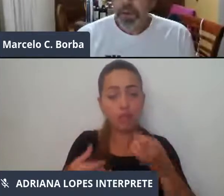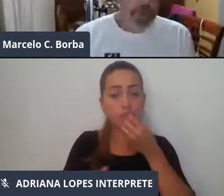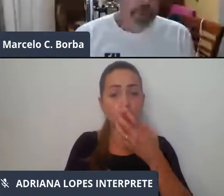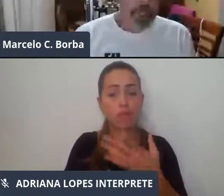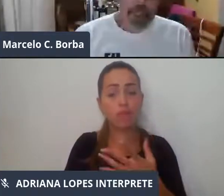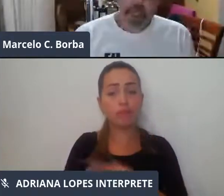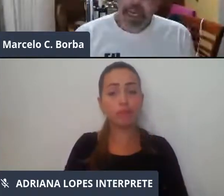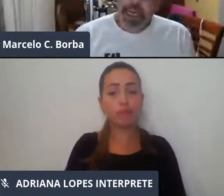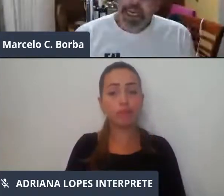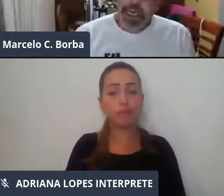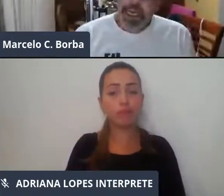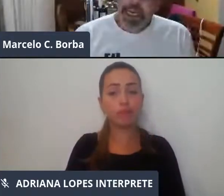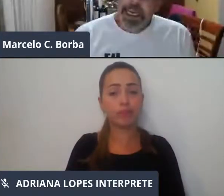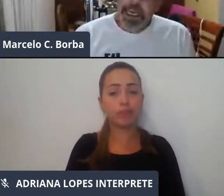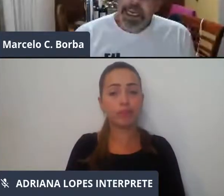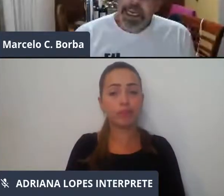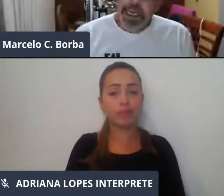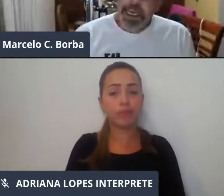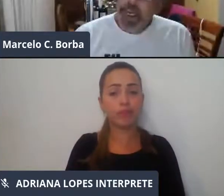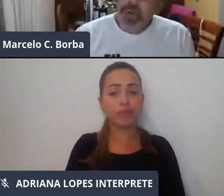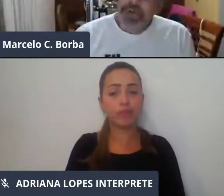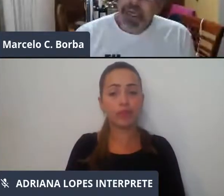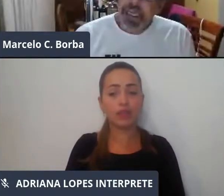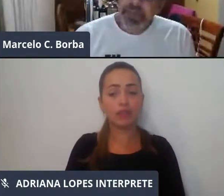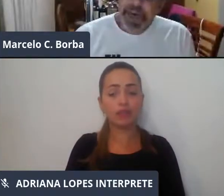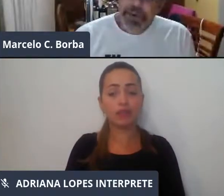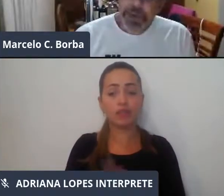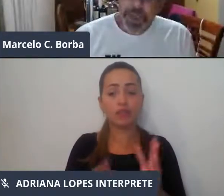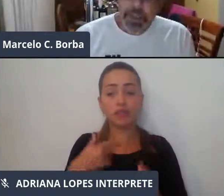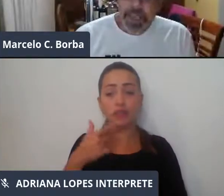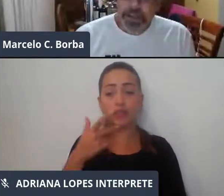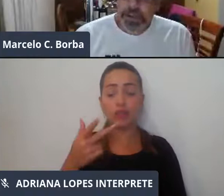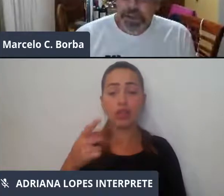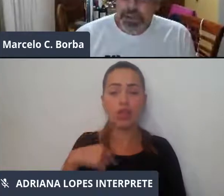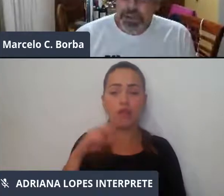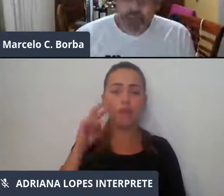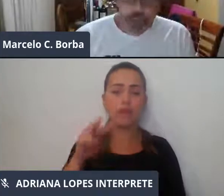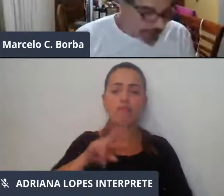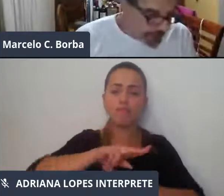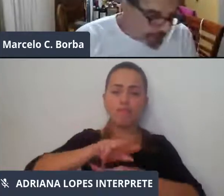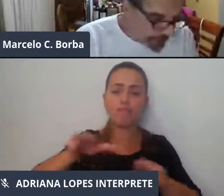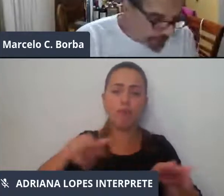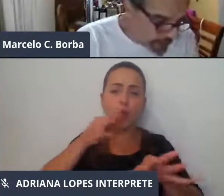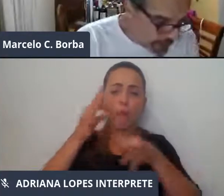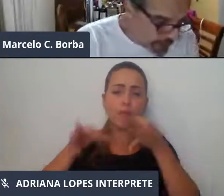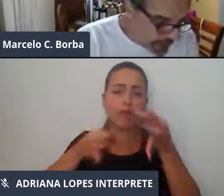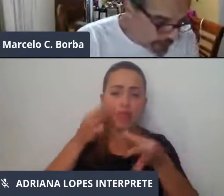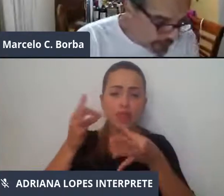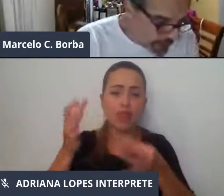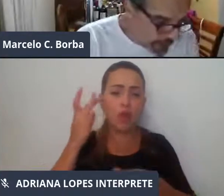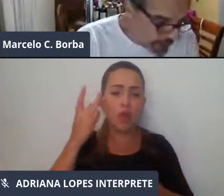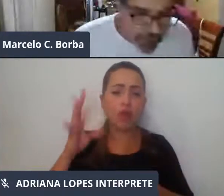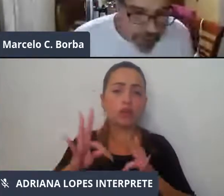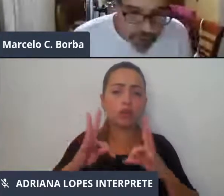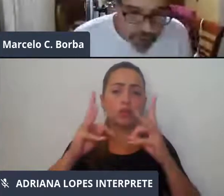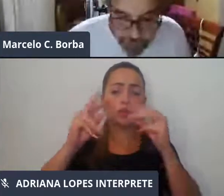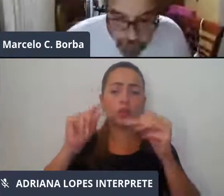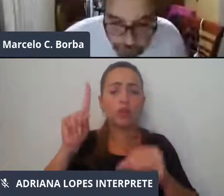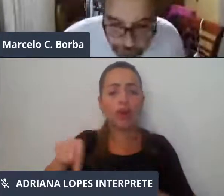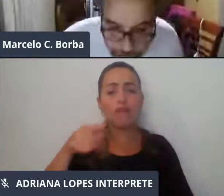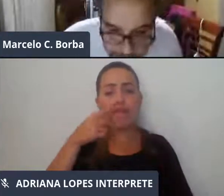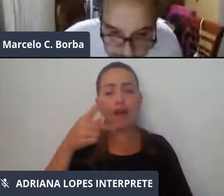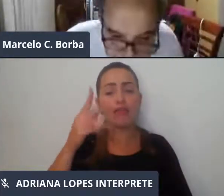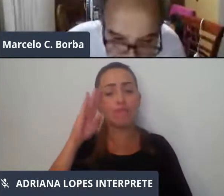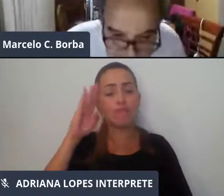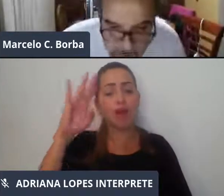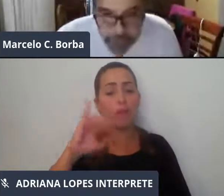pessoal lá da Lagoa está pensando. Eu vi aqui vários comentários e eu acho que uma síntese dele tem sido da importância de